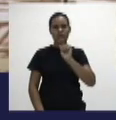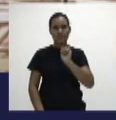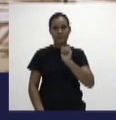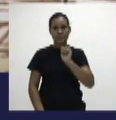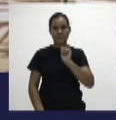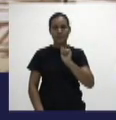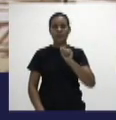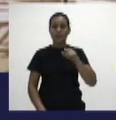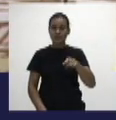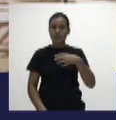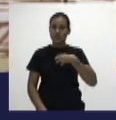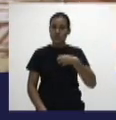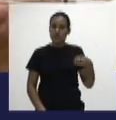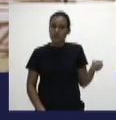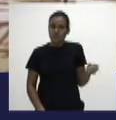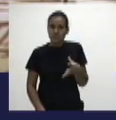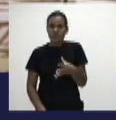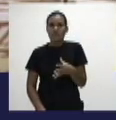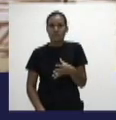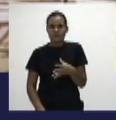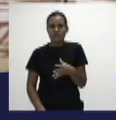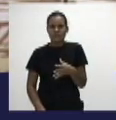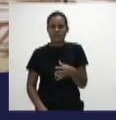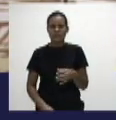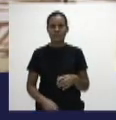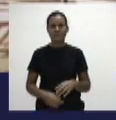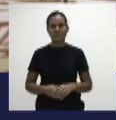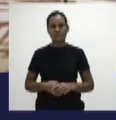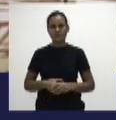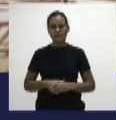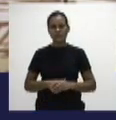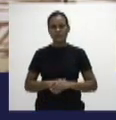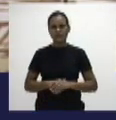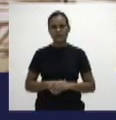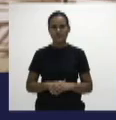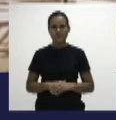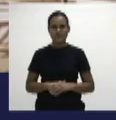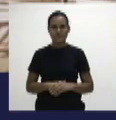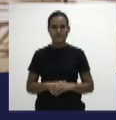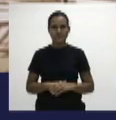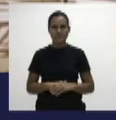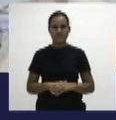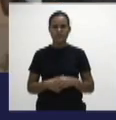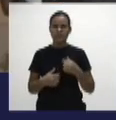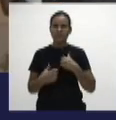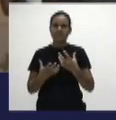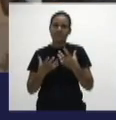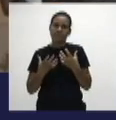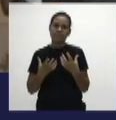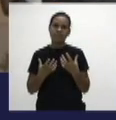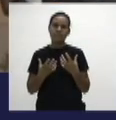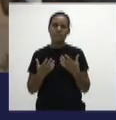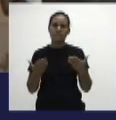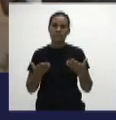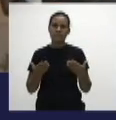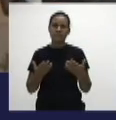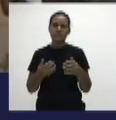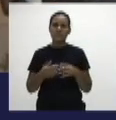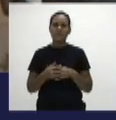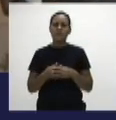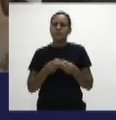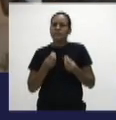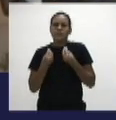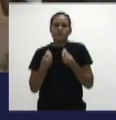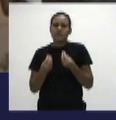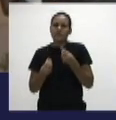se perpetuar seja no teatro seja na rua seja no próprio picadeiro seja na televisão bom eh eu